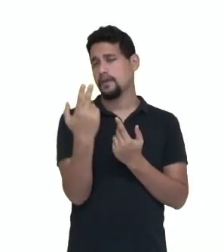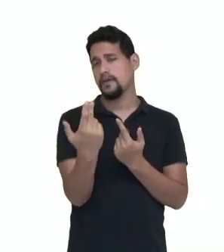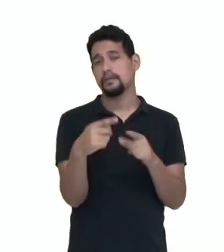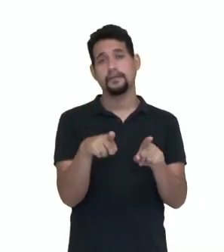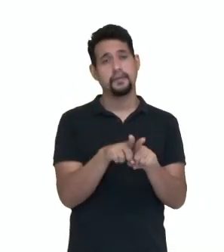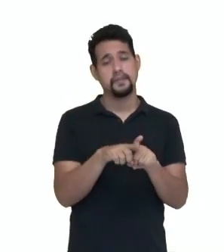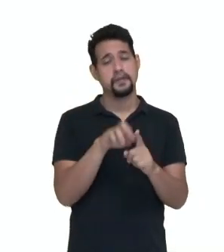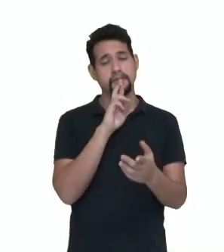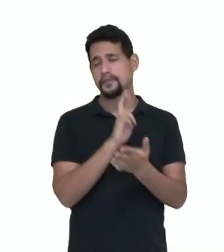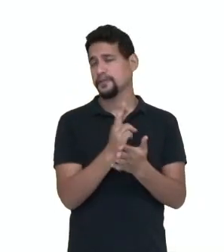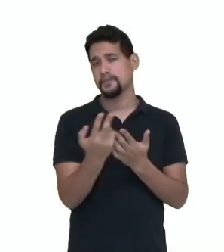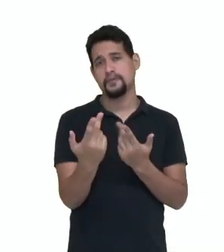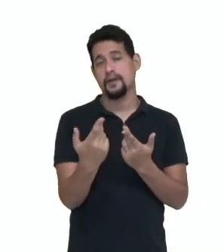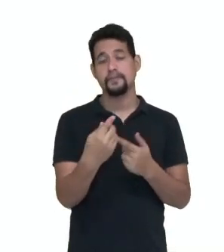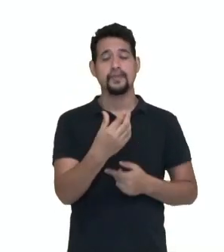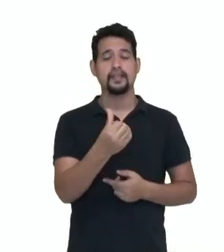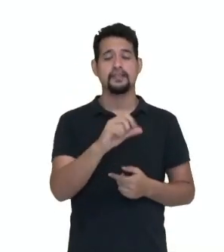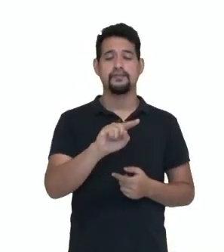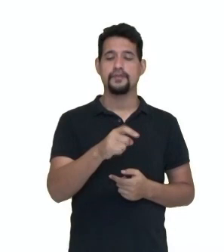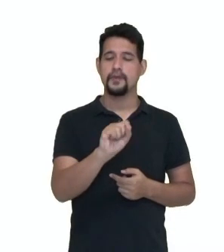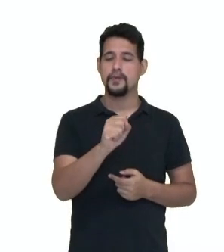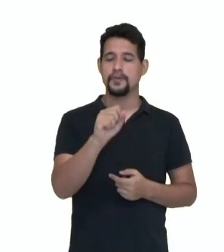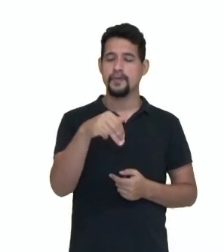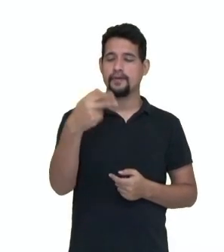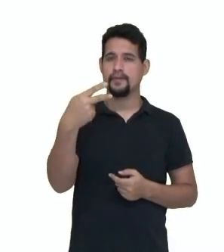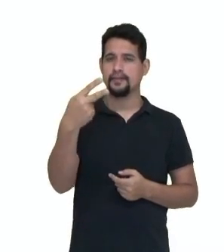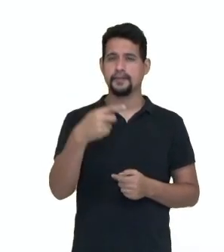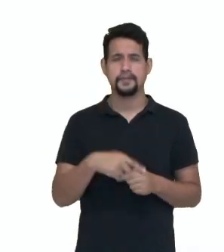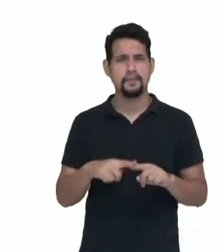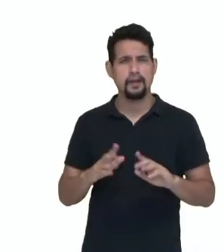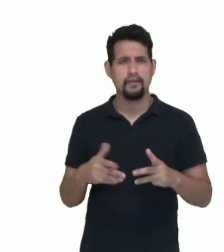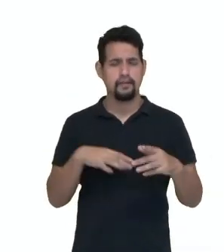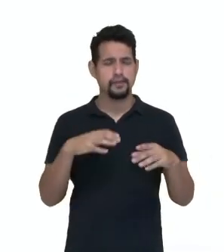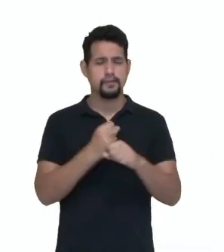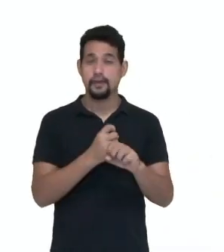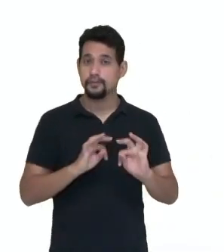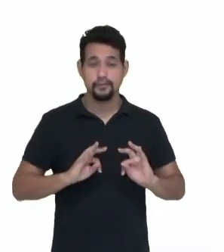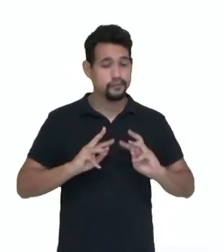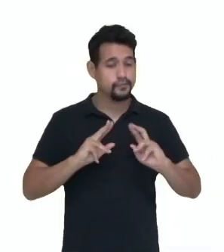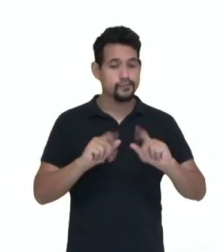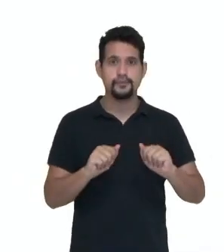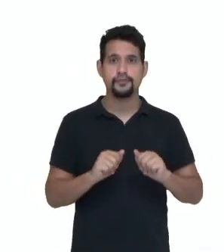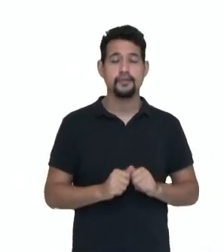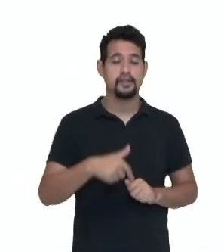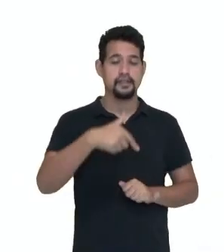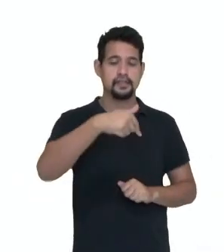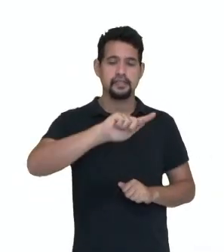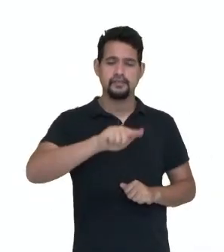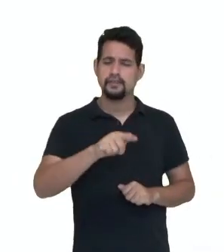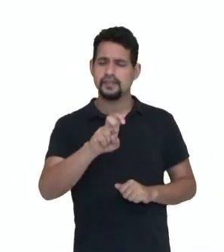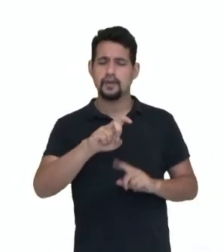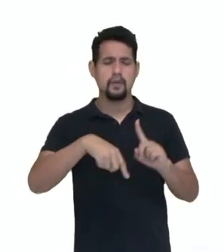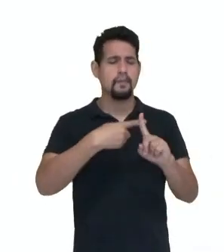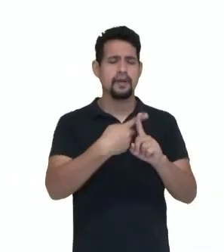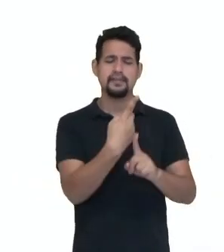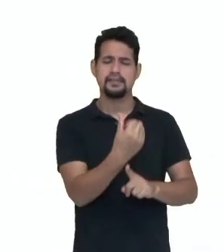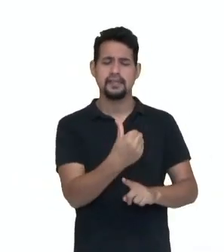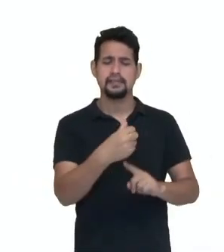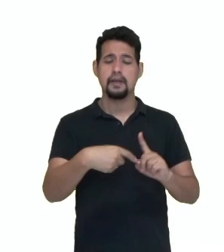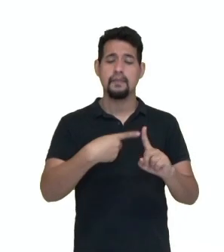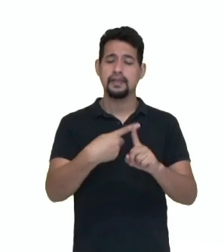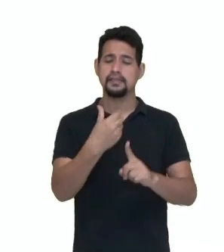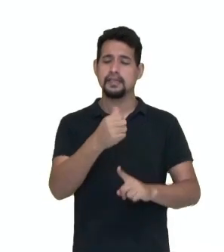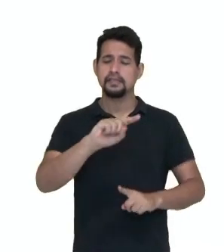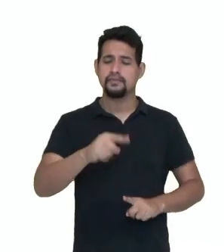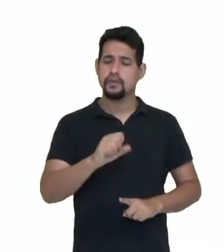tá? Mesmo resultado, é 6,8 metros quadrados. Aí você vai somar tudo, né? Então, 7,5 mais 16 mais